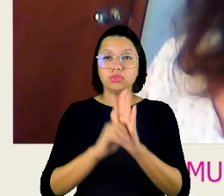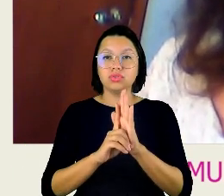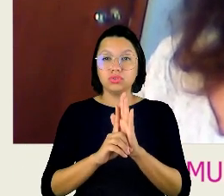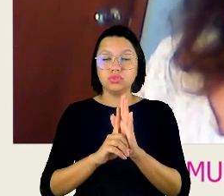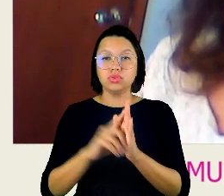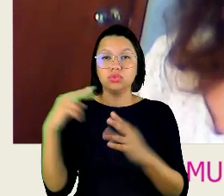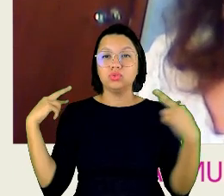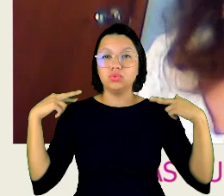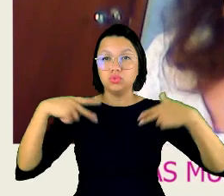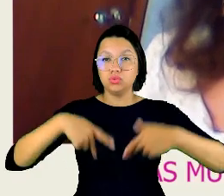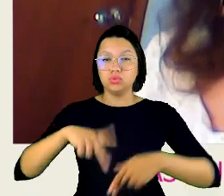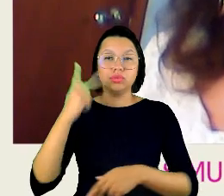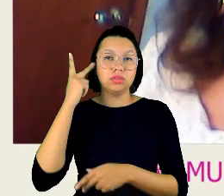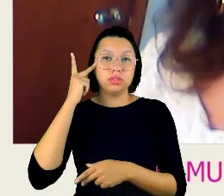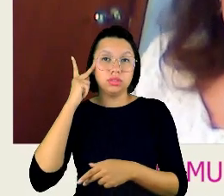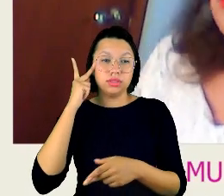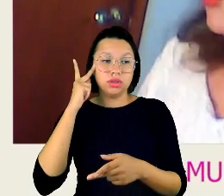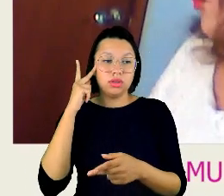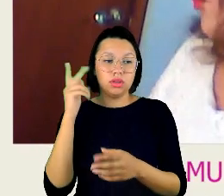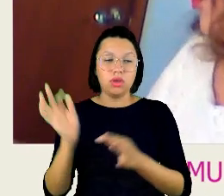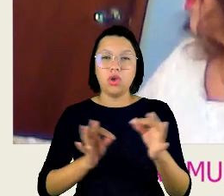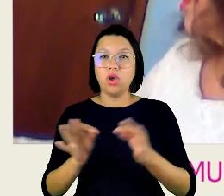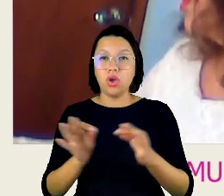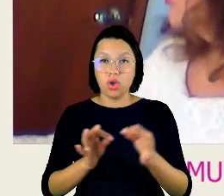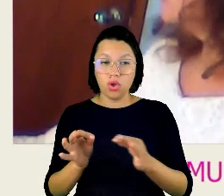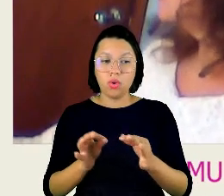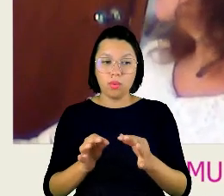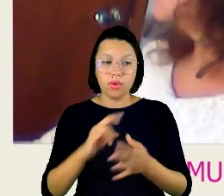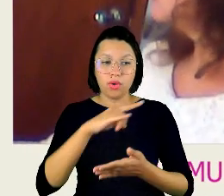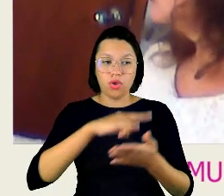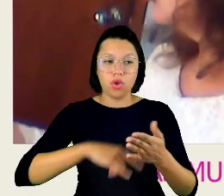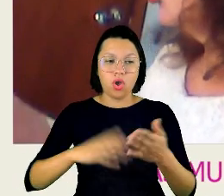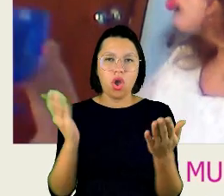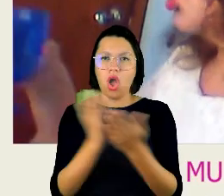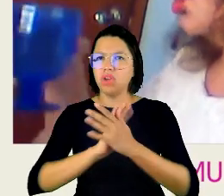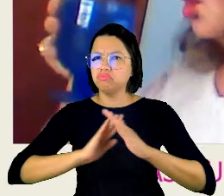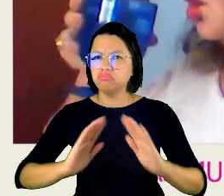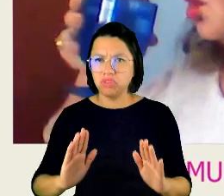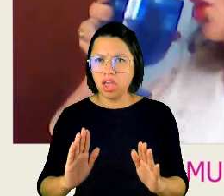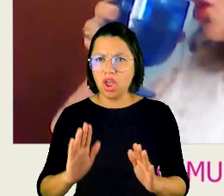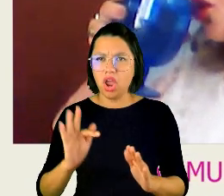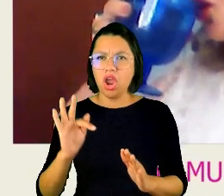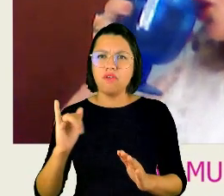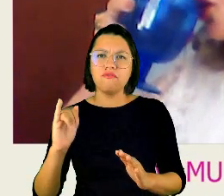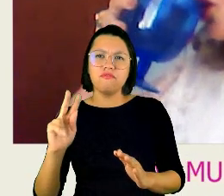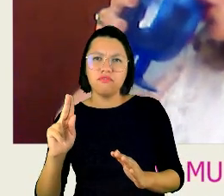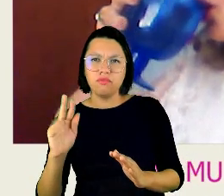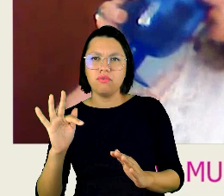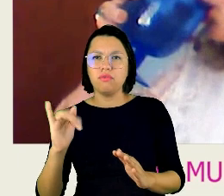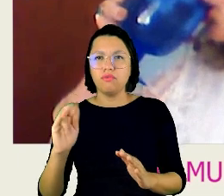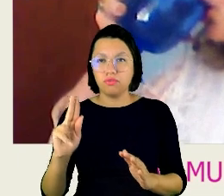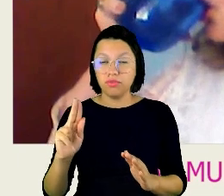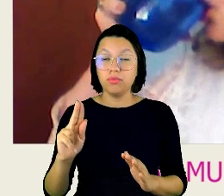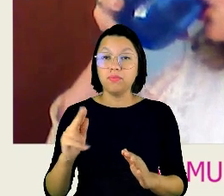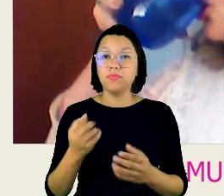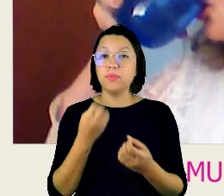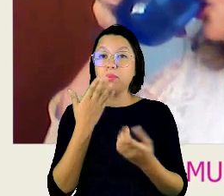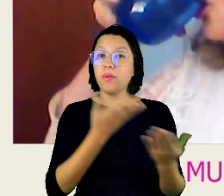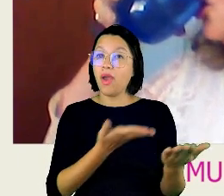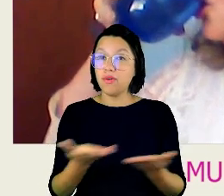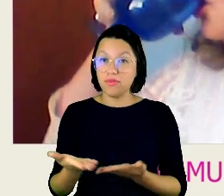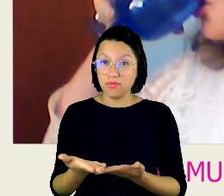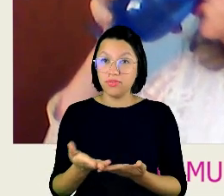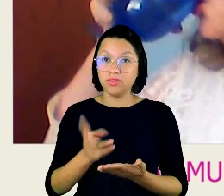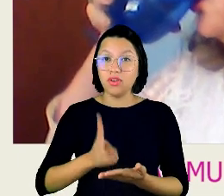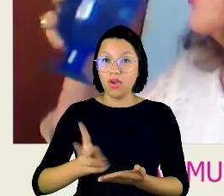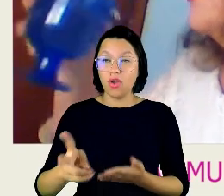São Paulo. Dirigiu com Fernanda Frazão o documentário Chega de Fio-Fio. Amanda, seja muito bem-vinda, um ótimo dia e que sigamos aí